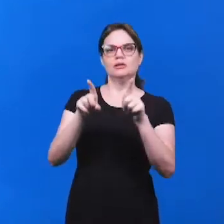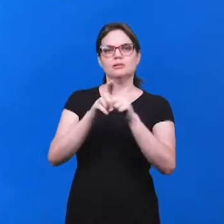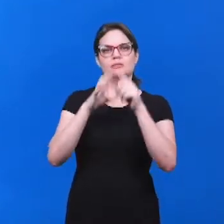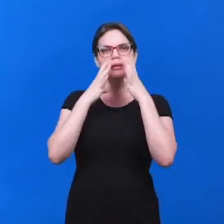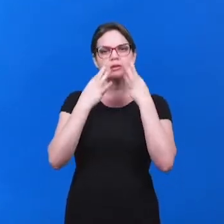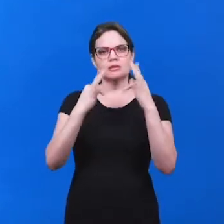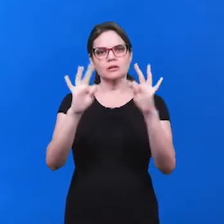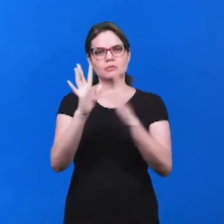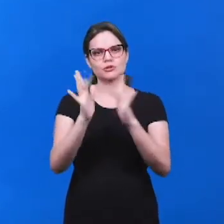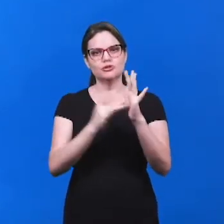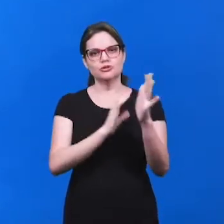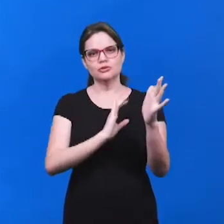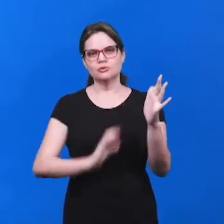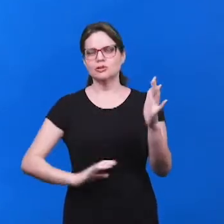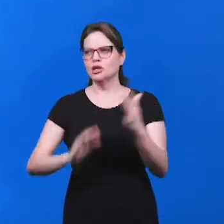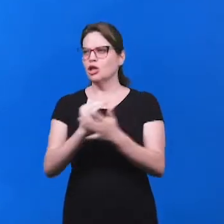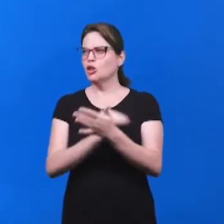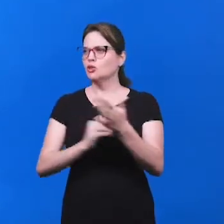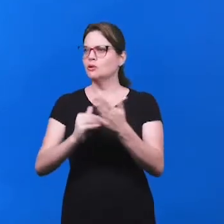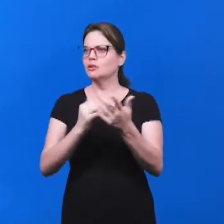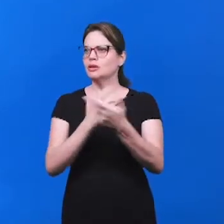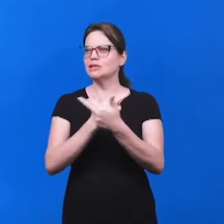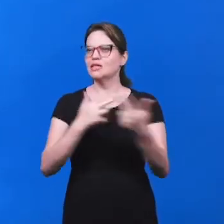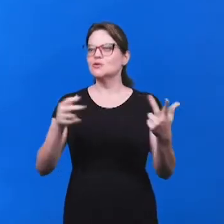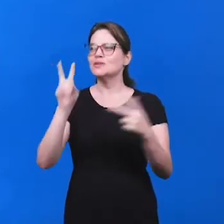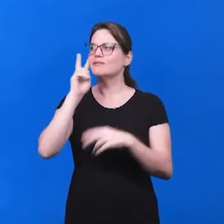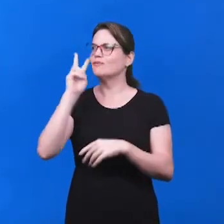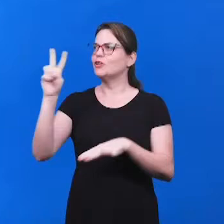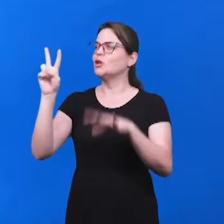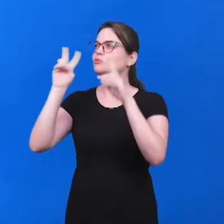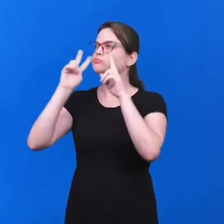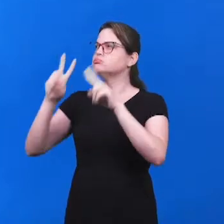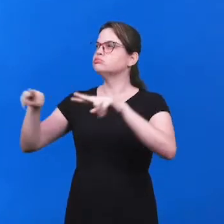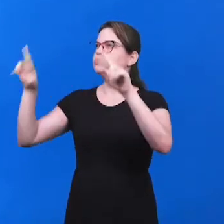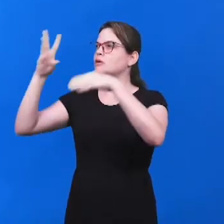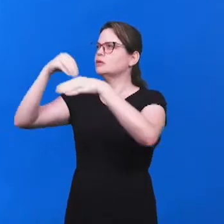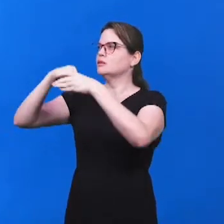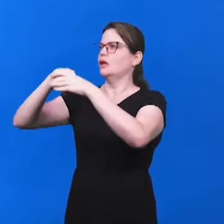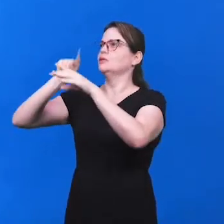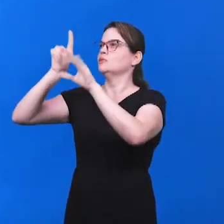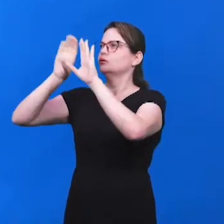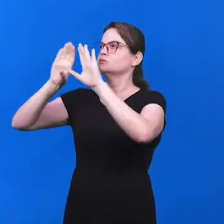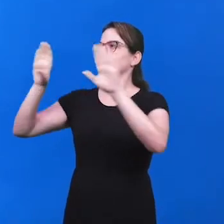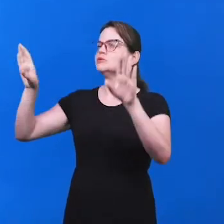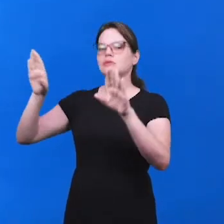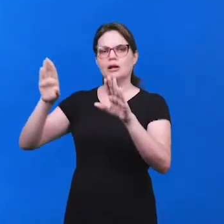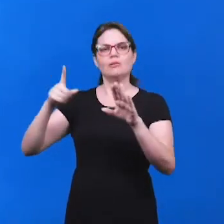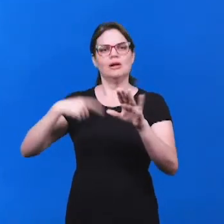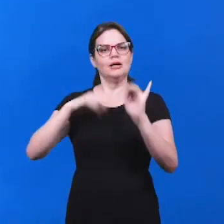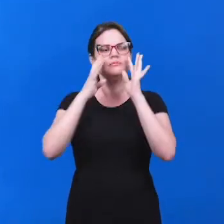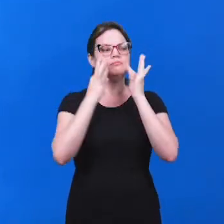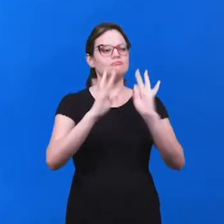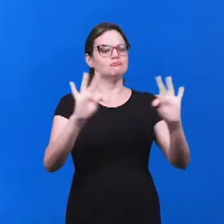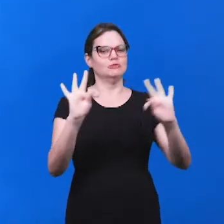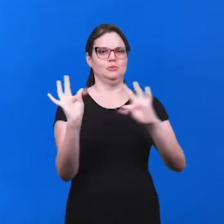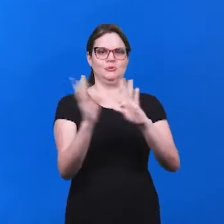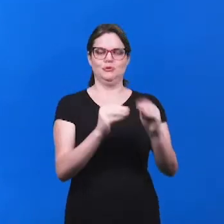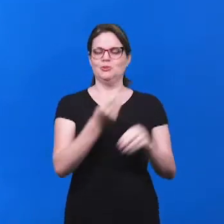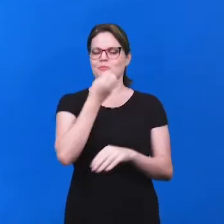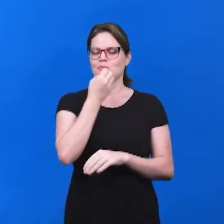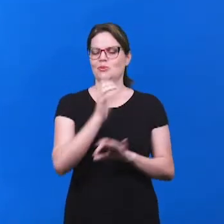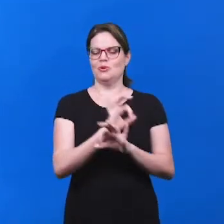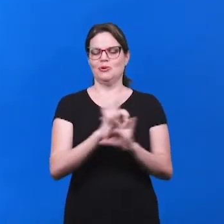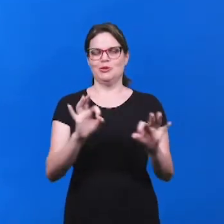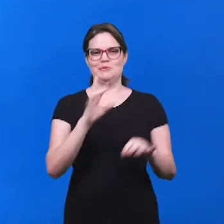e de tudo que ele viu, ou seja, todas as visões que ele teve lá no livro de Apocalipse. Muito bem colocado na resposta. Ele,